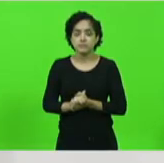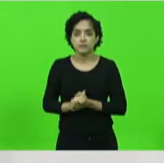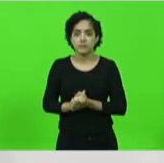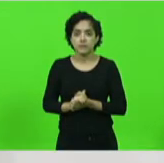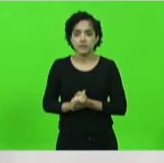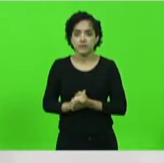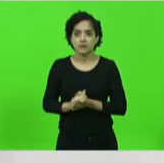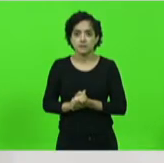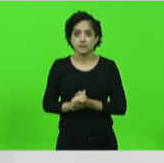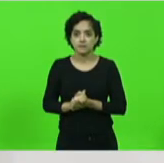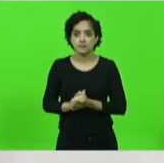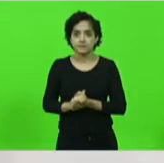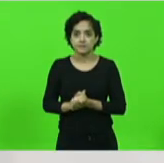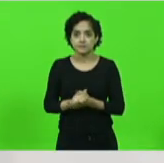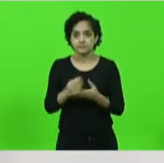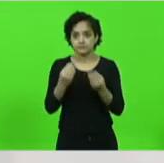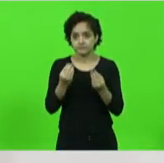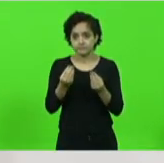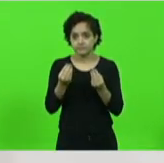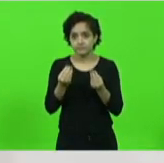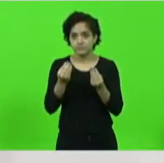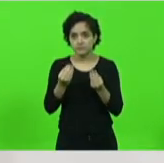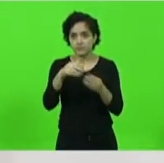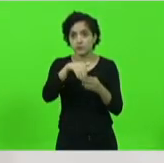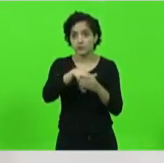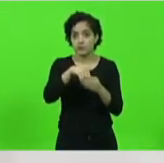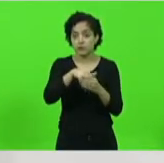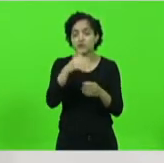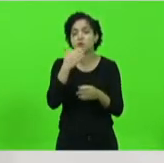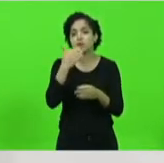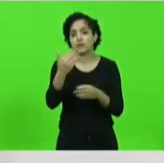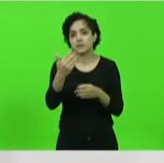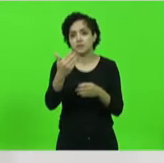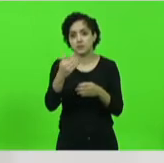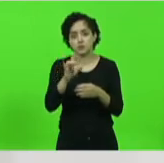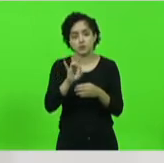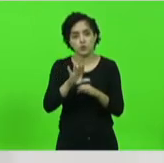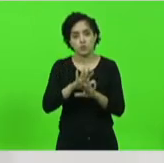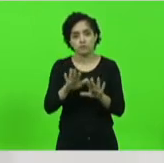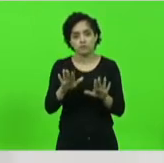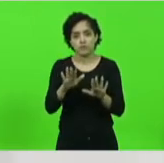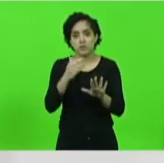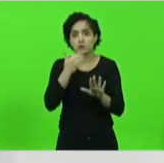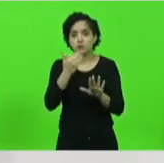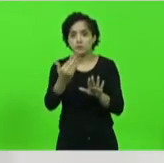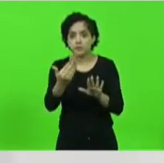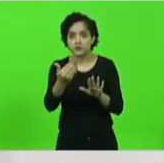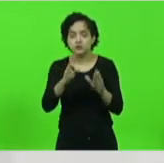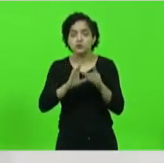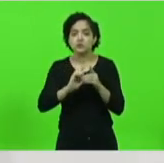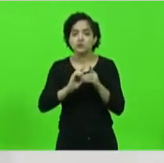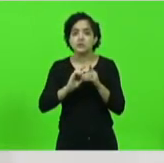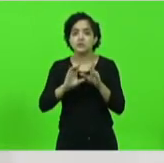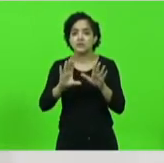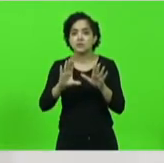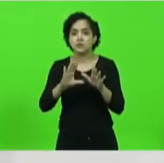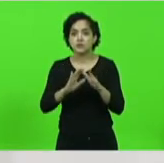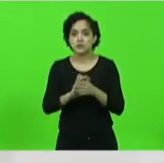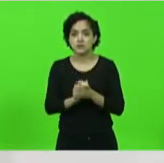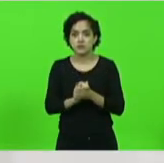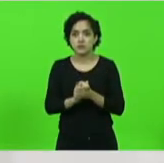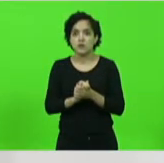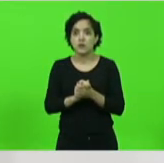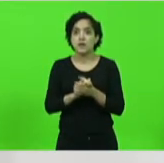Pelo amor de Deus, deputados, nós só vamos votar agora o requerimento. Nós só estou pedindo democracia, para que a